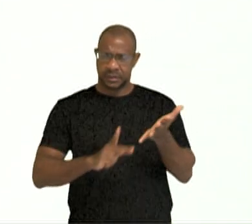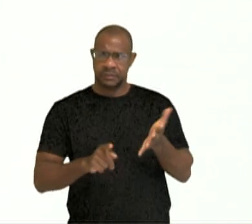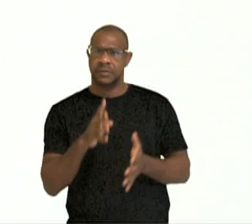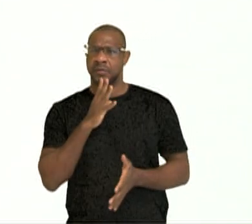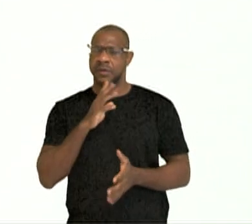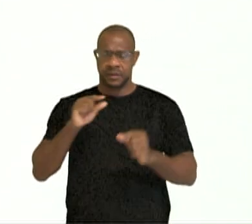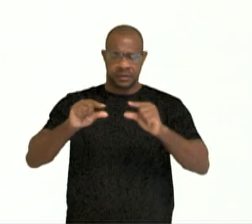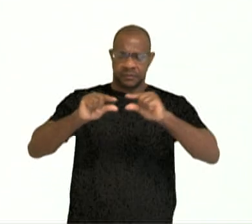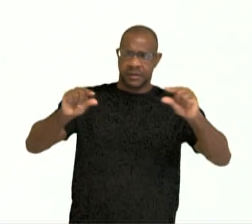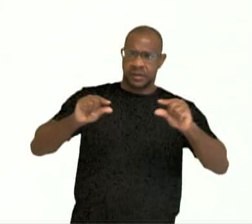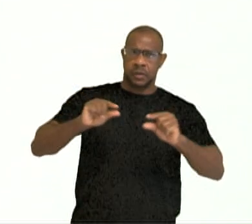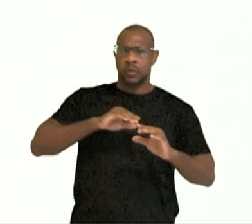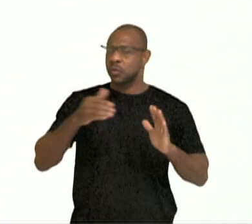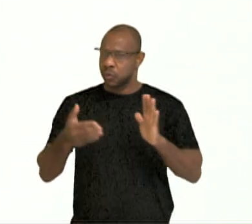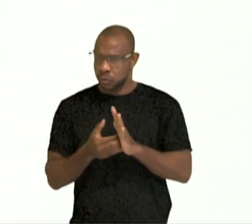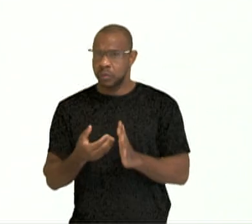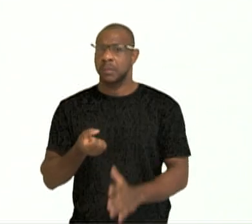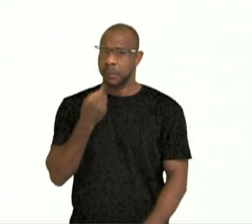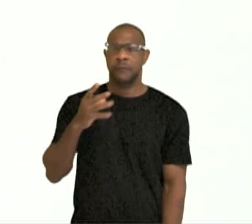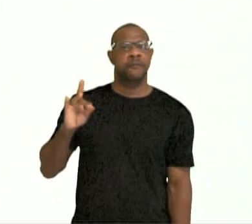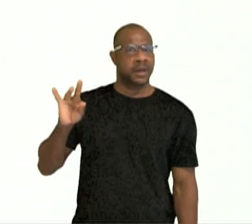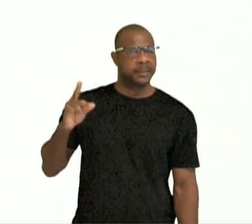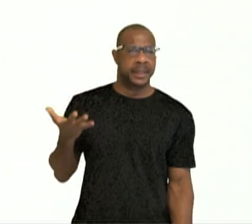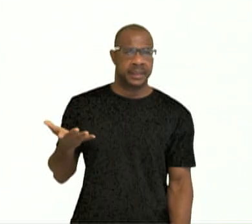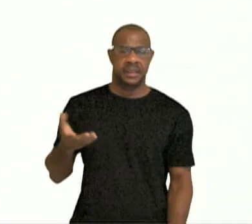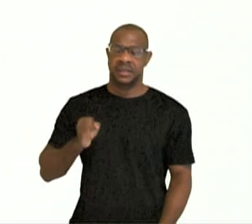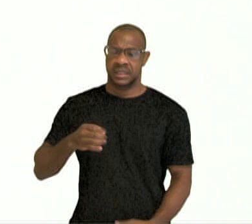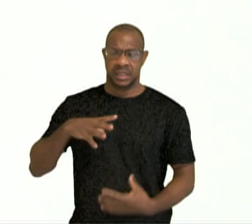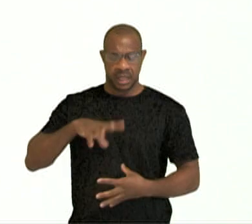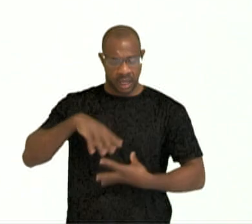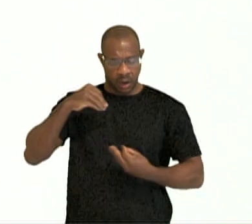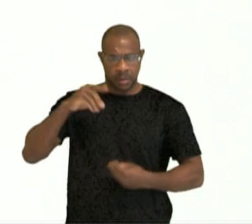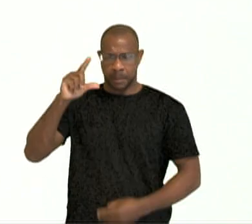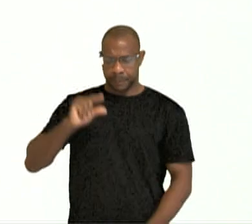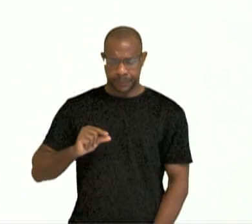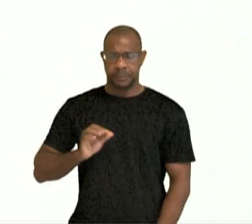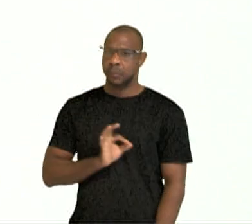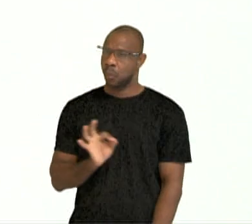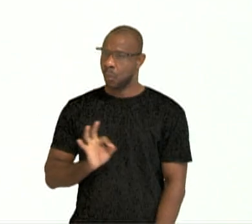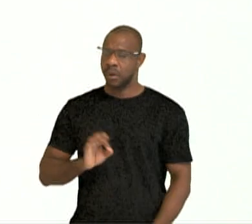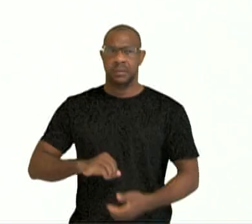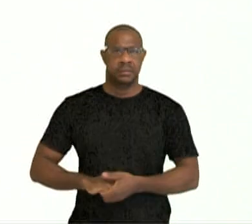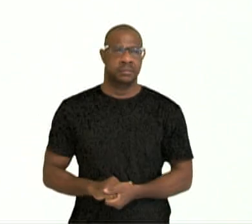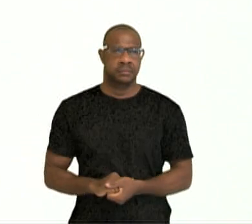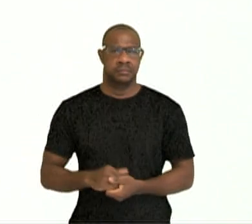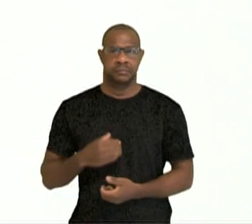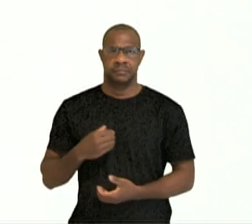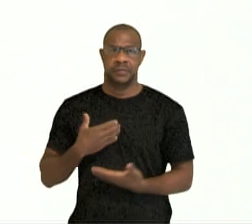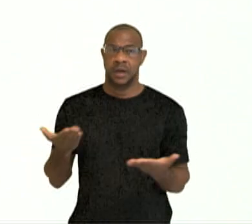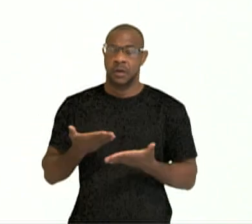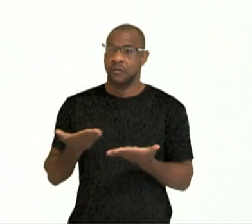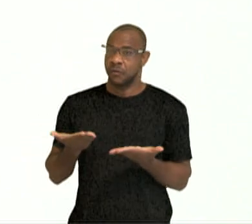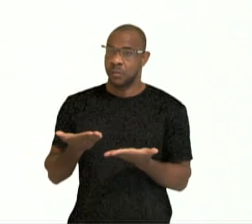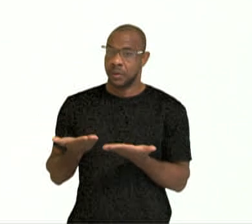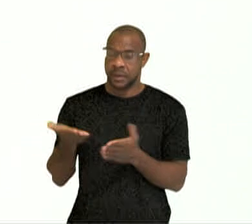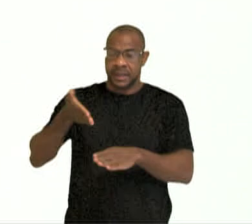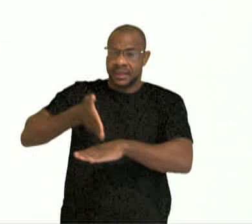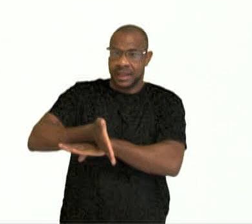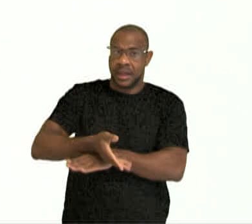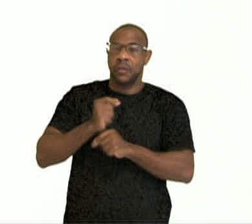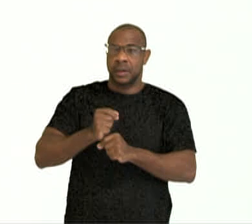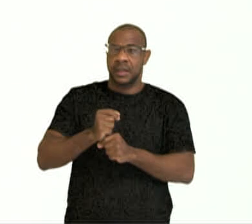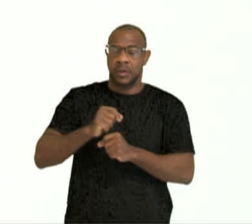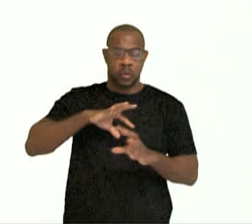frase, tudo vale a pena quando a alma não é pequena? Vamos mergulhar no universo da poesia portuguesa e num